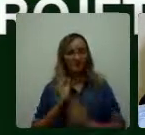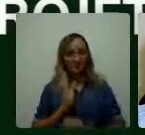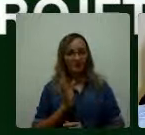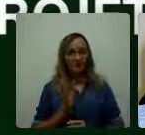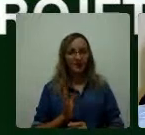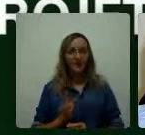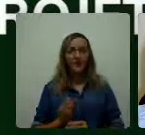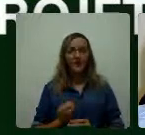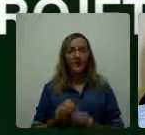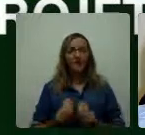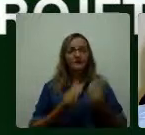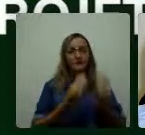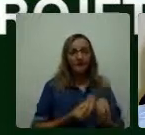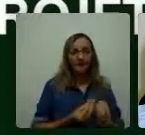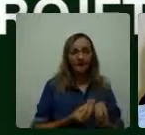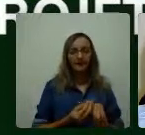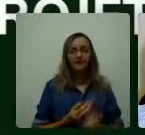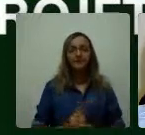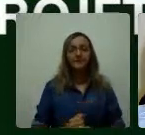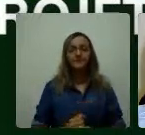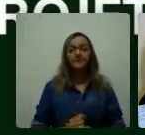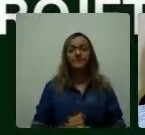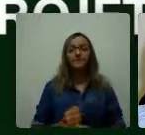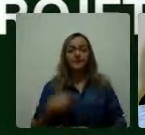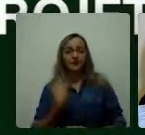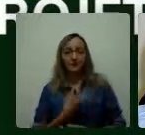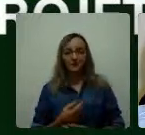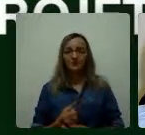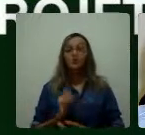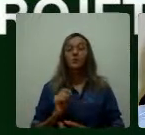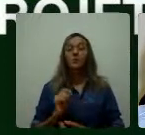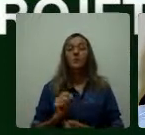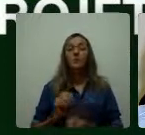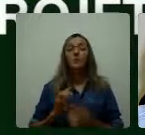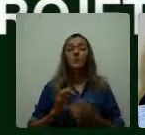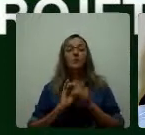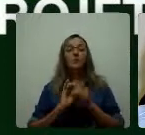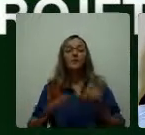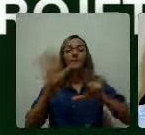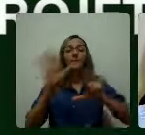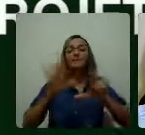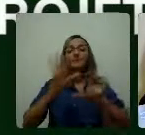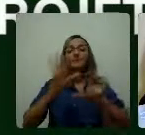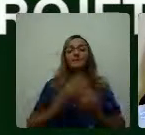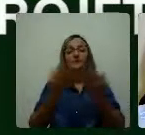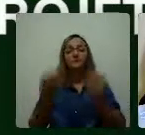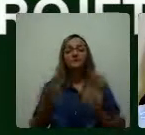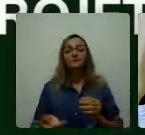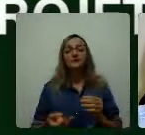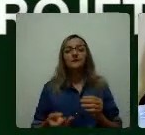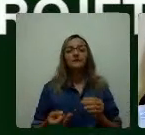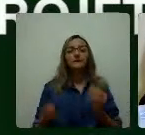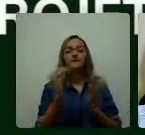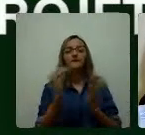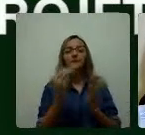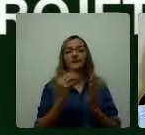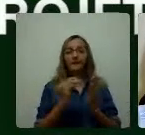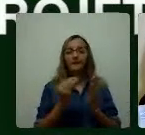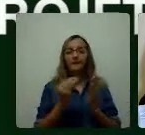projeto. A gente vai falar muito sobre isso, o que é um protótipo, como é que você consegue fazer esse protótipo, que não necessariamente é algo